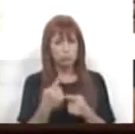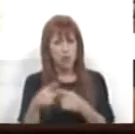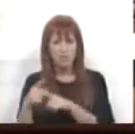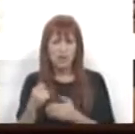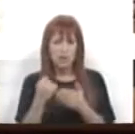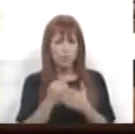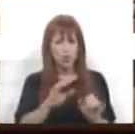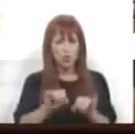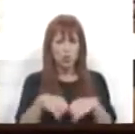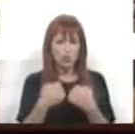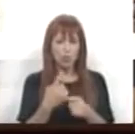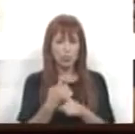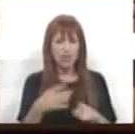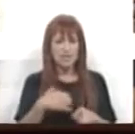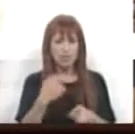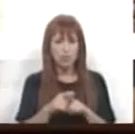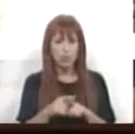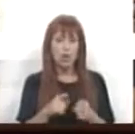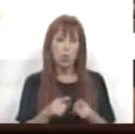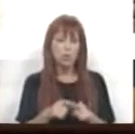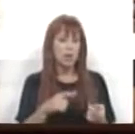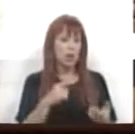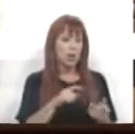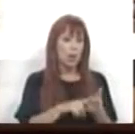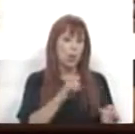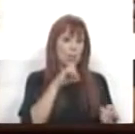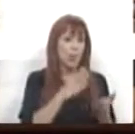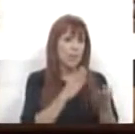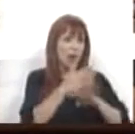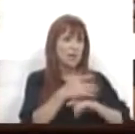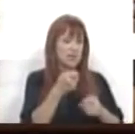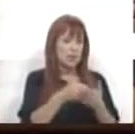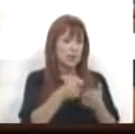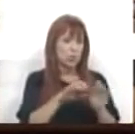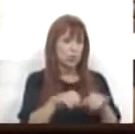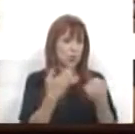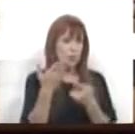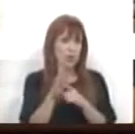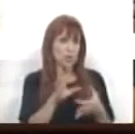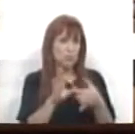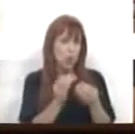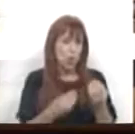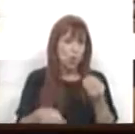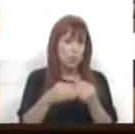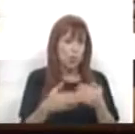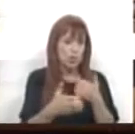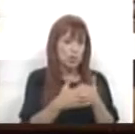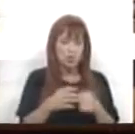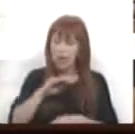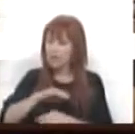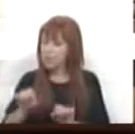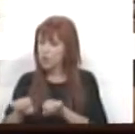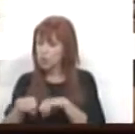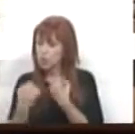diversos apoios sociais, porque significa que passaram o crivo para poderem ter acesso à tarifa social, por exemplo, o complemento solidário para idosos,